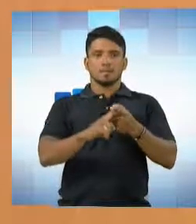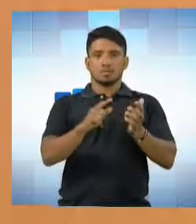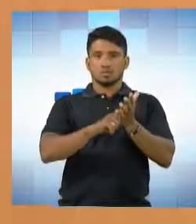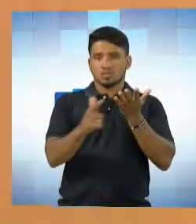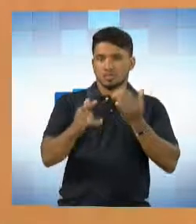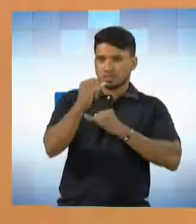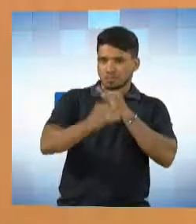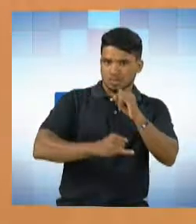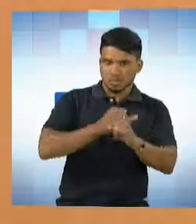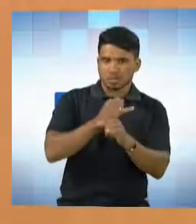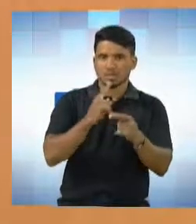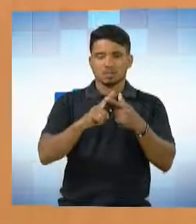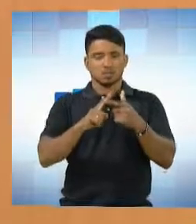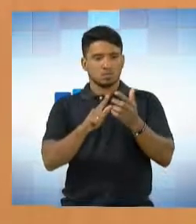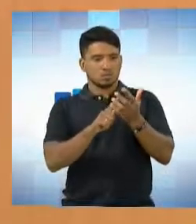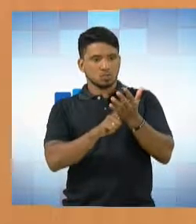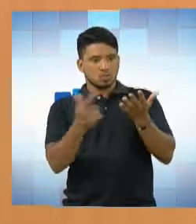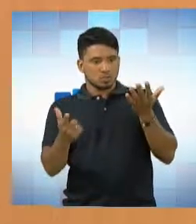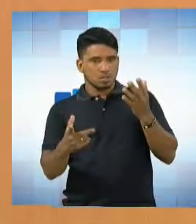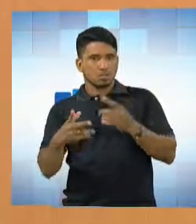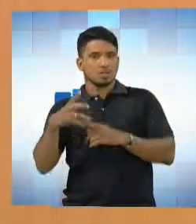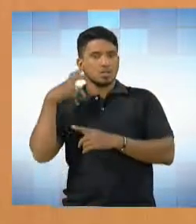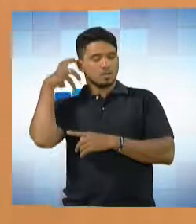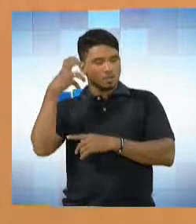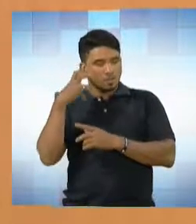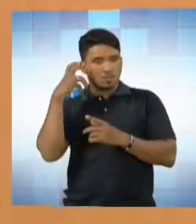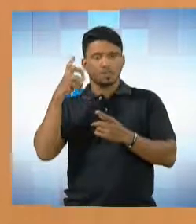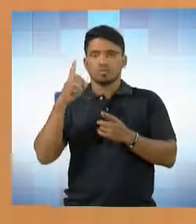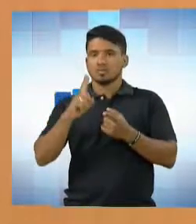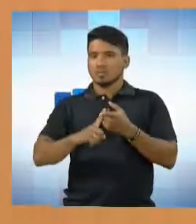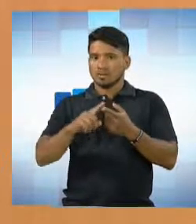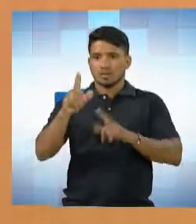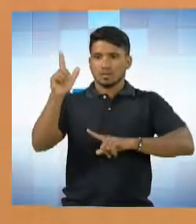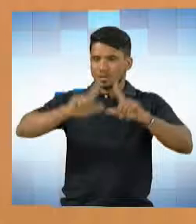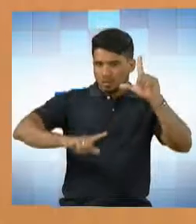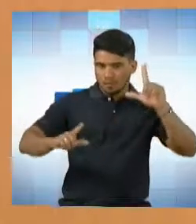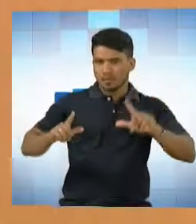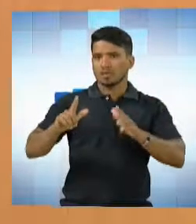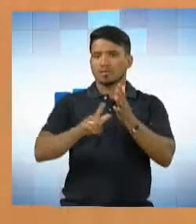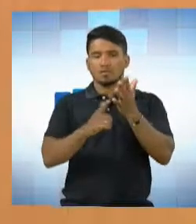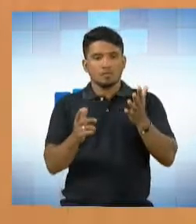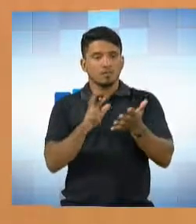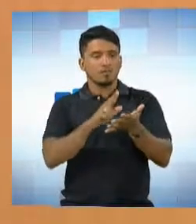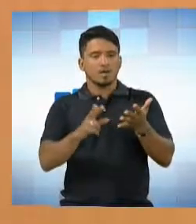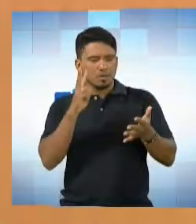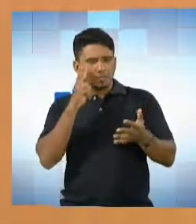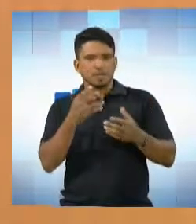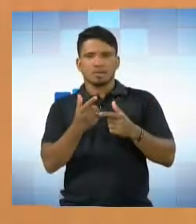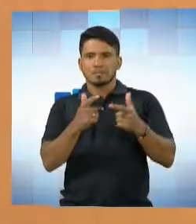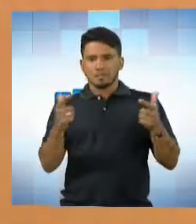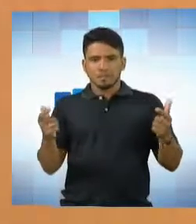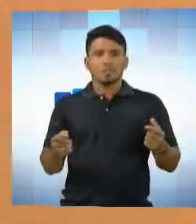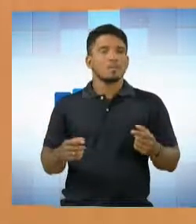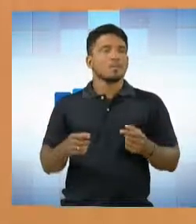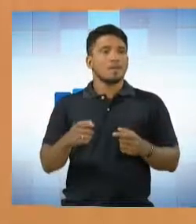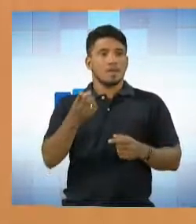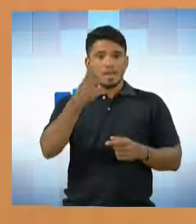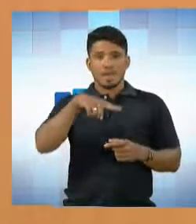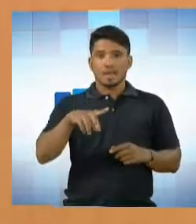as redes sociais, ou dentro dessa área da internet, rádio, TV. Ou seja, como diria uma amiga nossa, ele